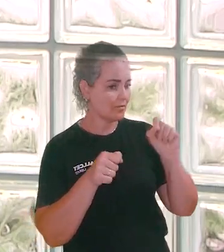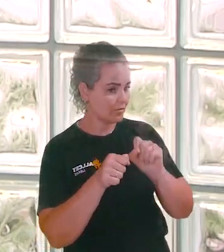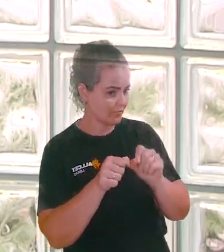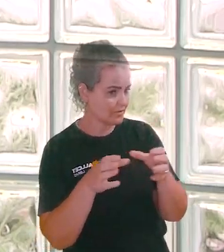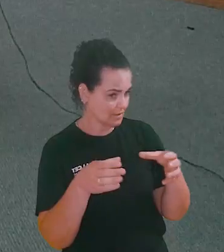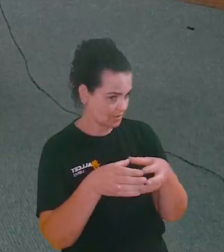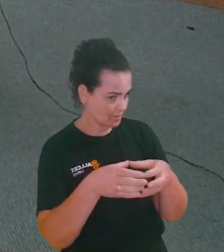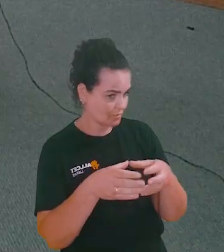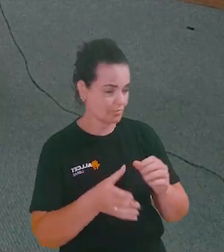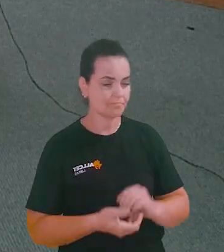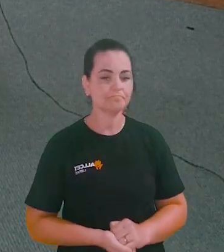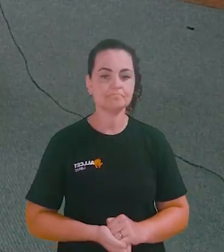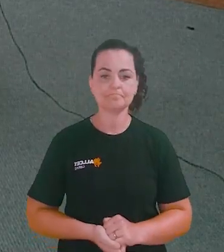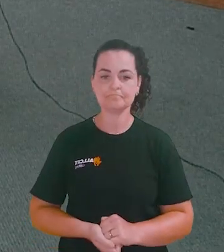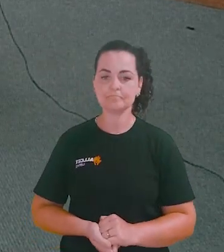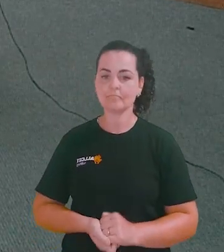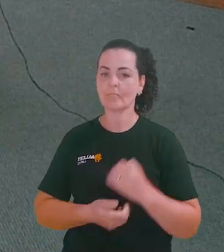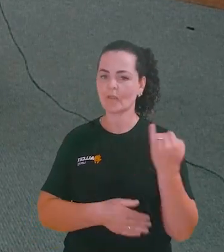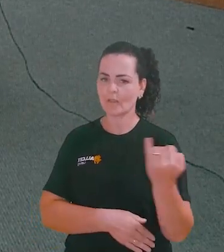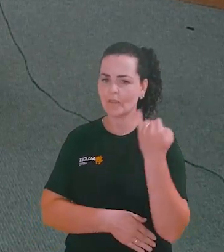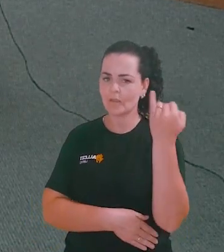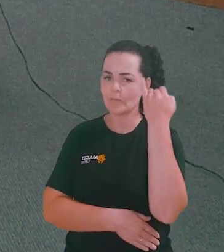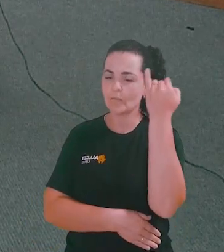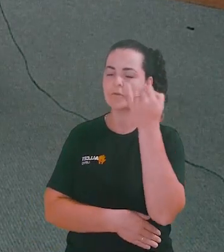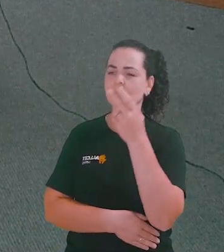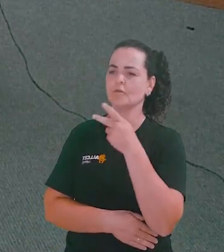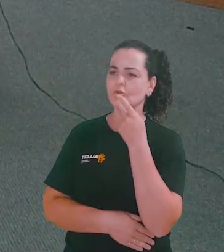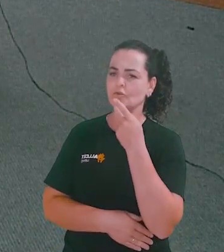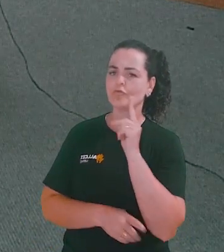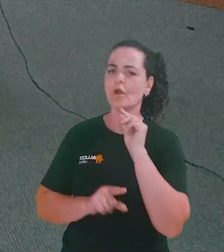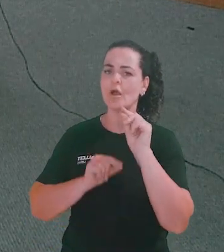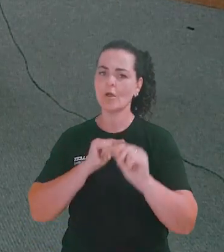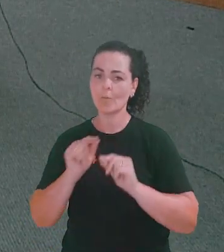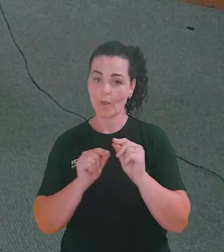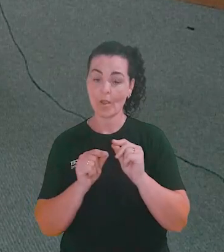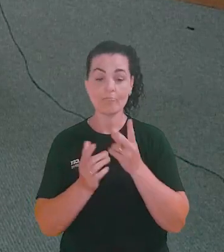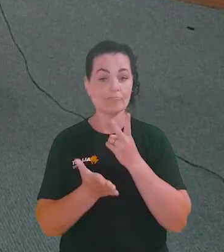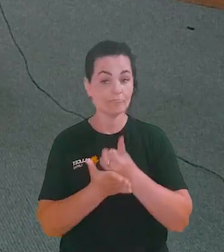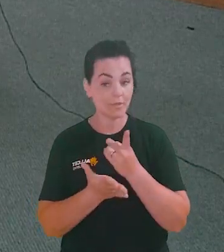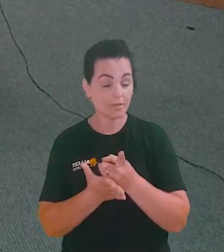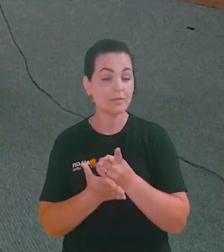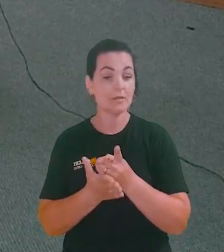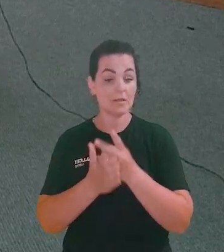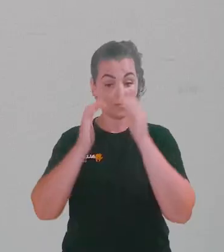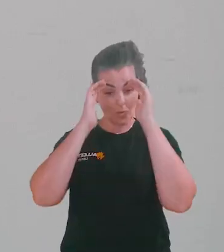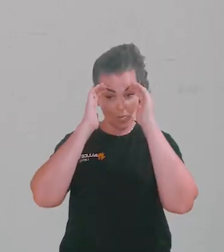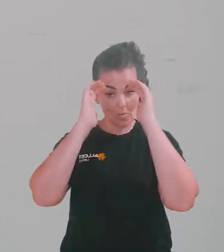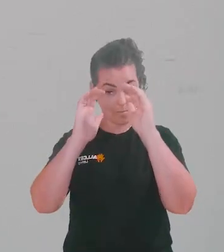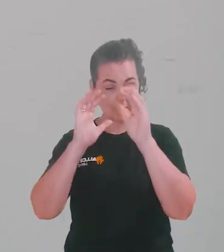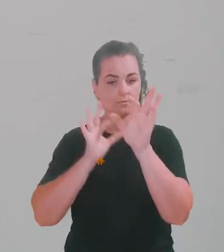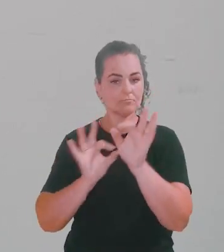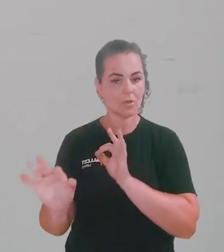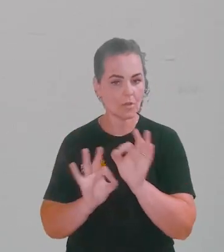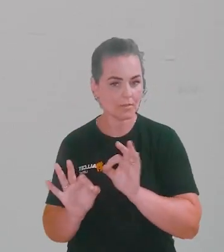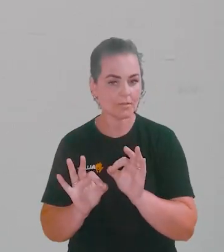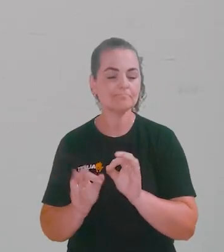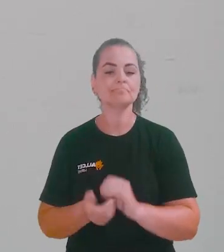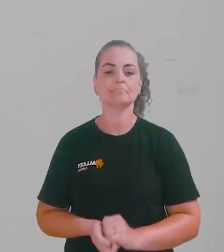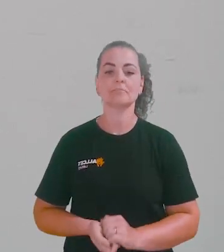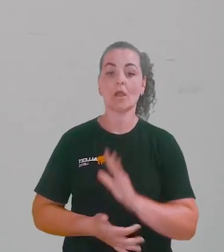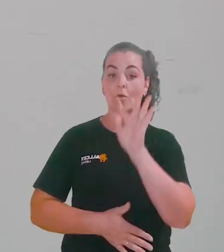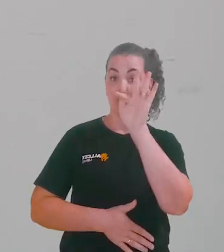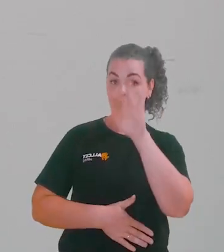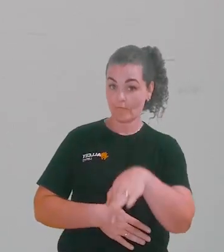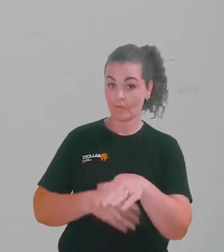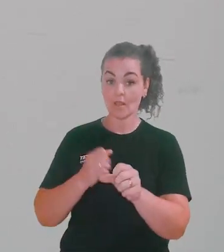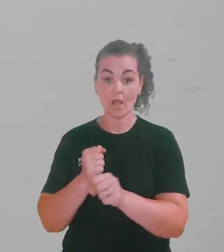desenvolvidas pelo núcleo? Sim. É importante ressaltar que a gente sempre segue um planejamento dentro do núcleo, né? Então, no final de cada